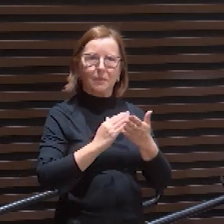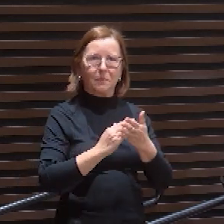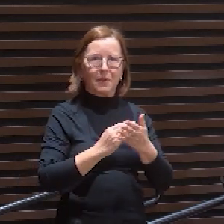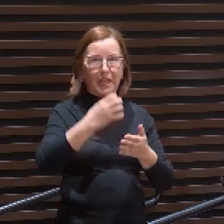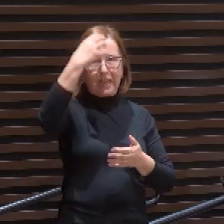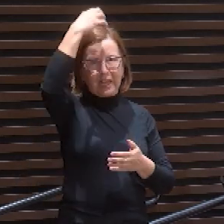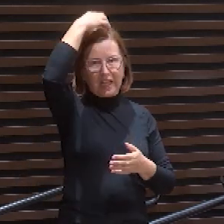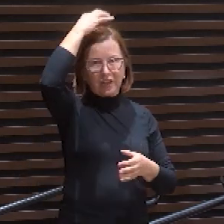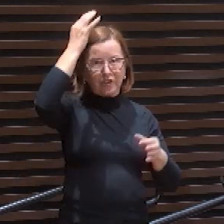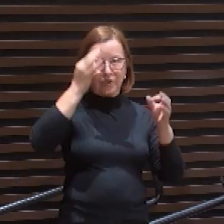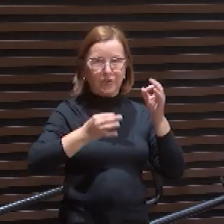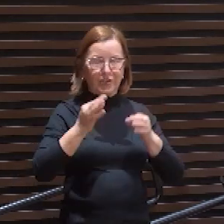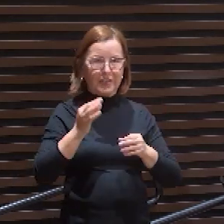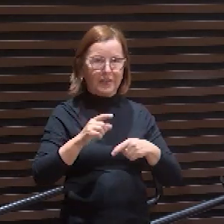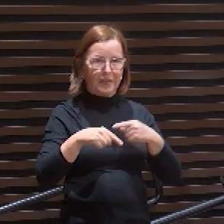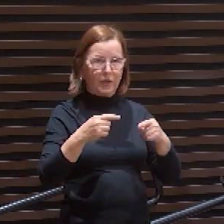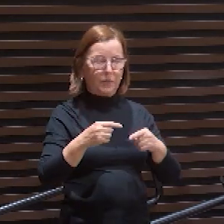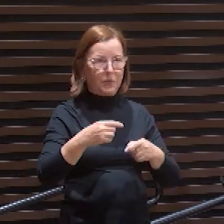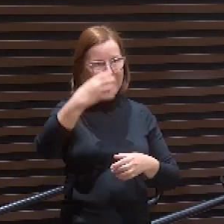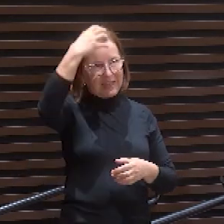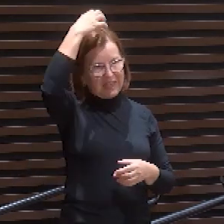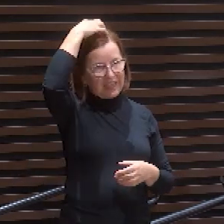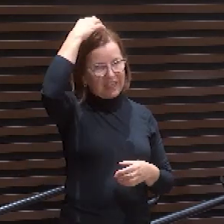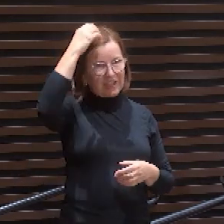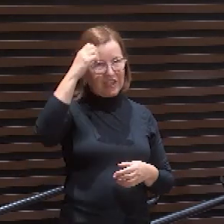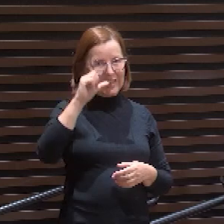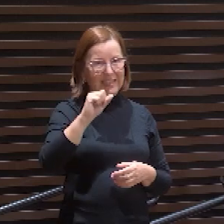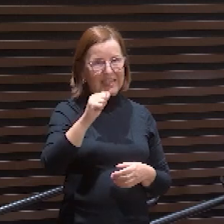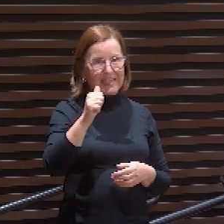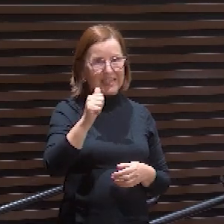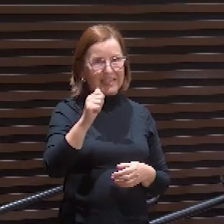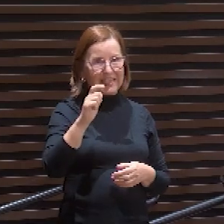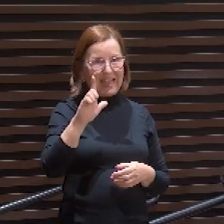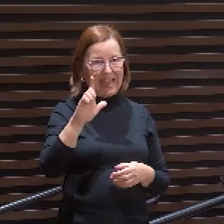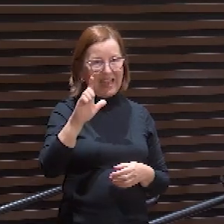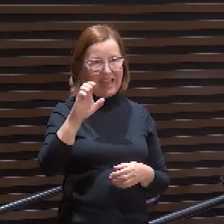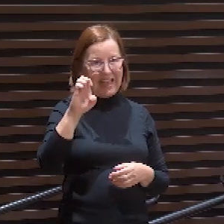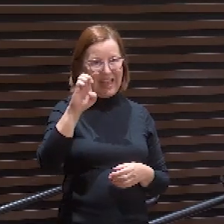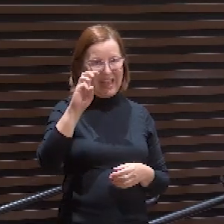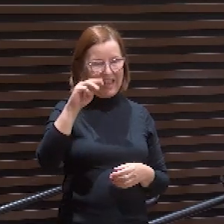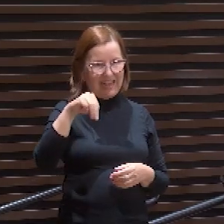depois rei de Salém, ou seja, rei da paz.